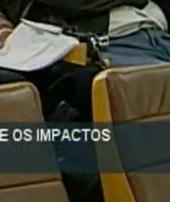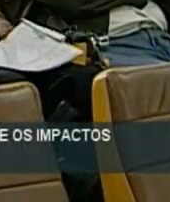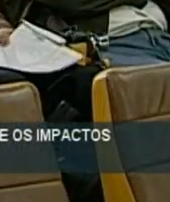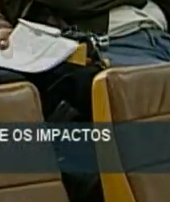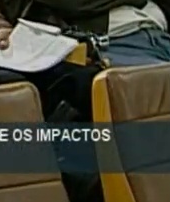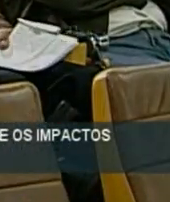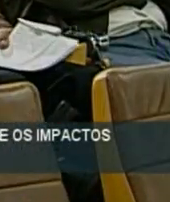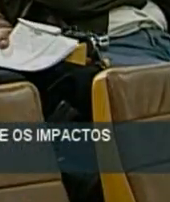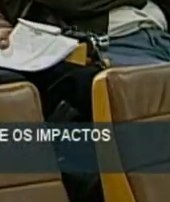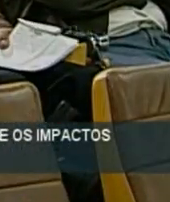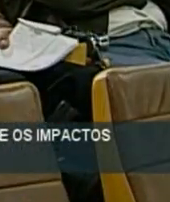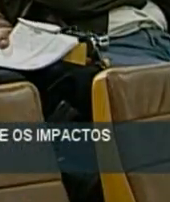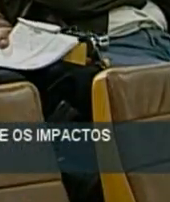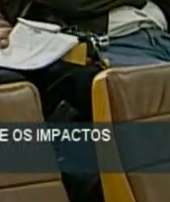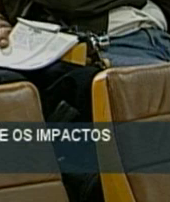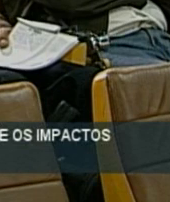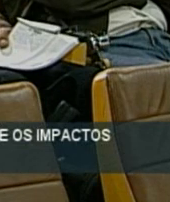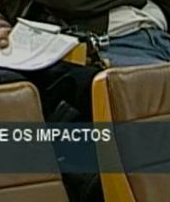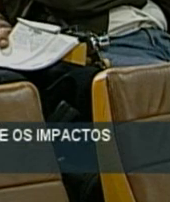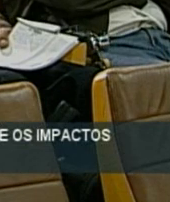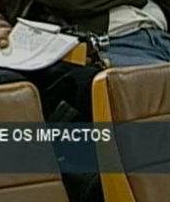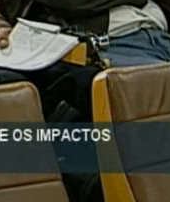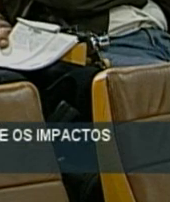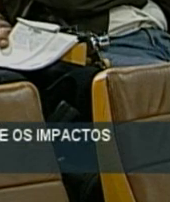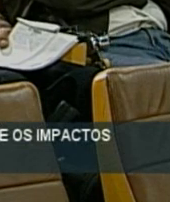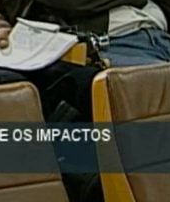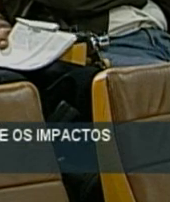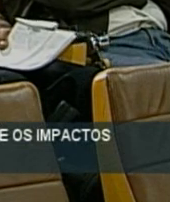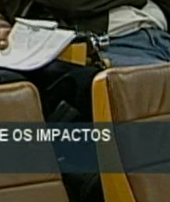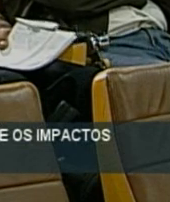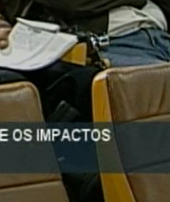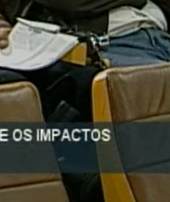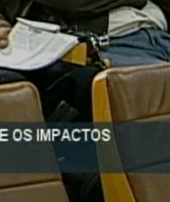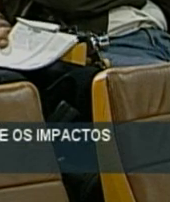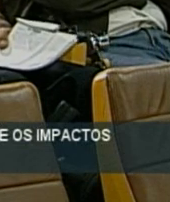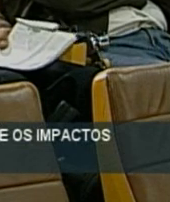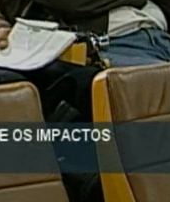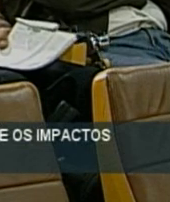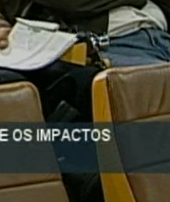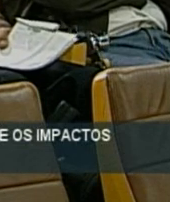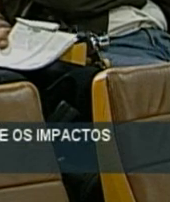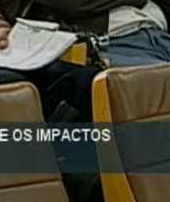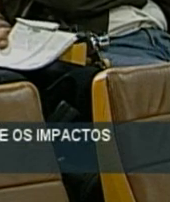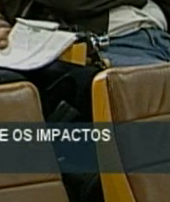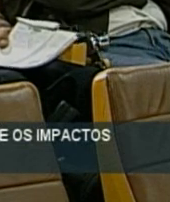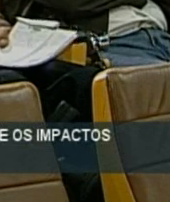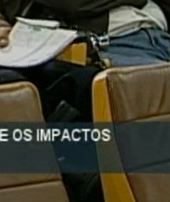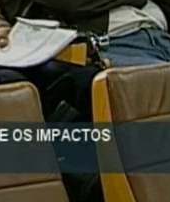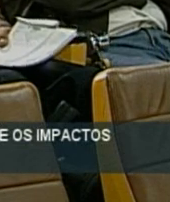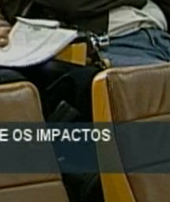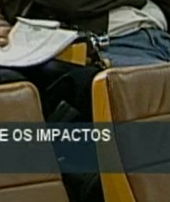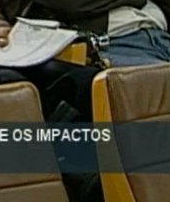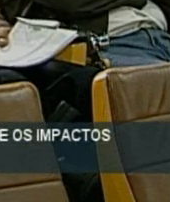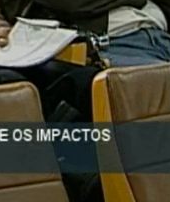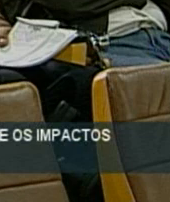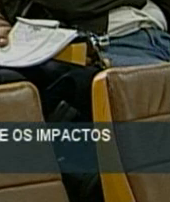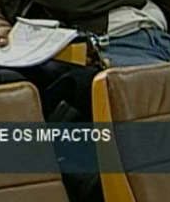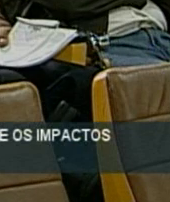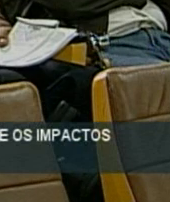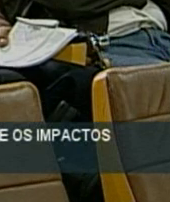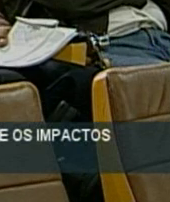Conab companhia Nacional de abastecimento da agência Brasileira de cooperação ABC e governo boliviano mas